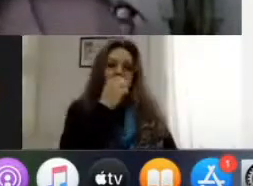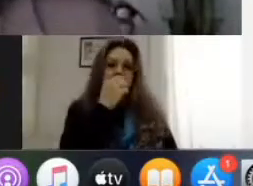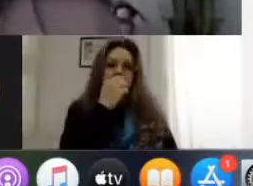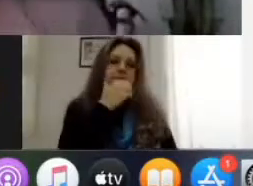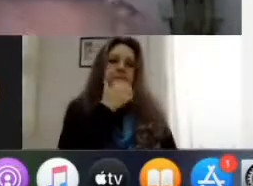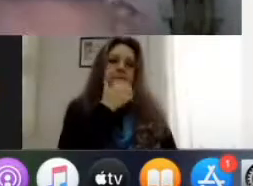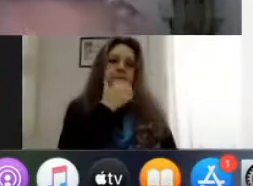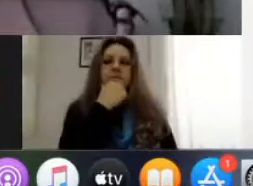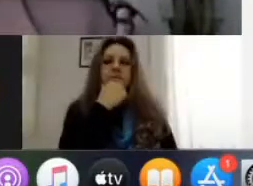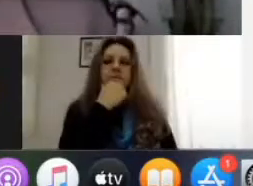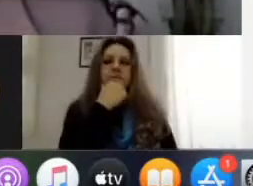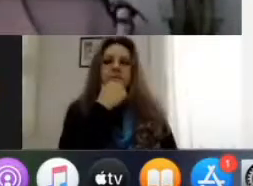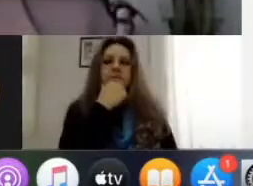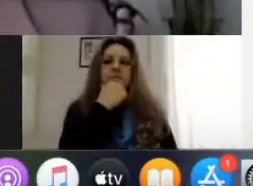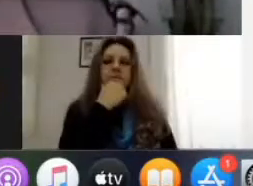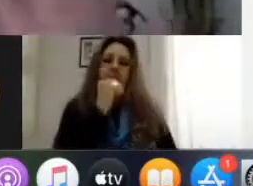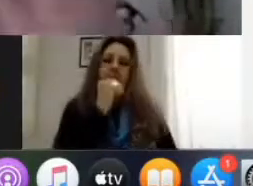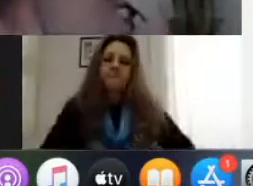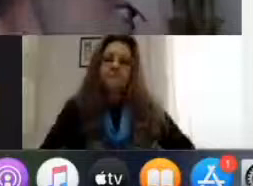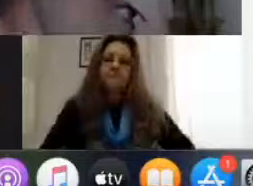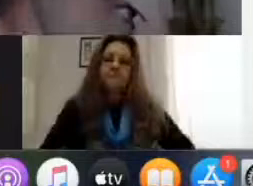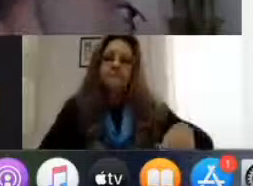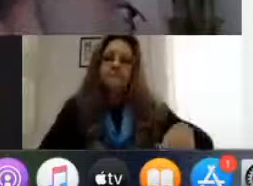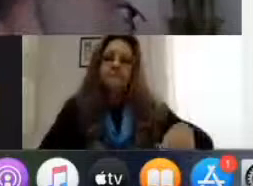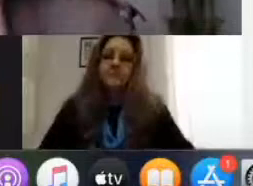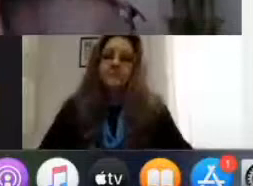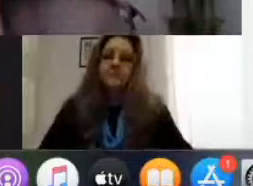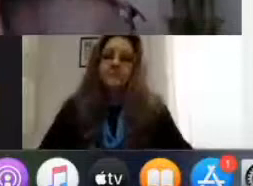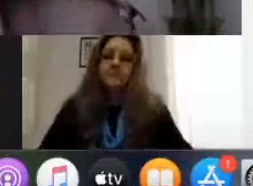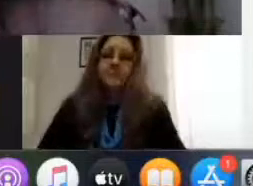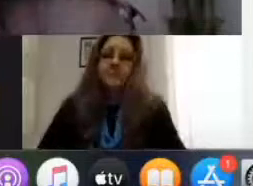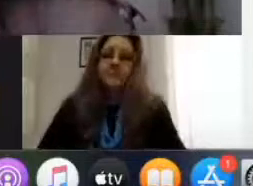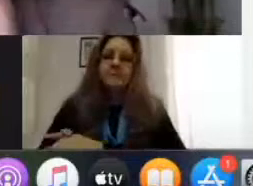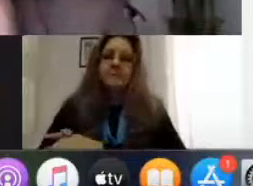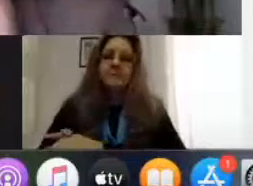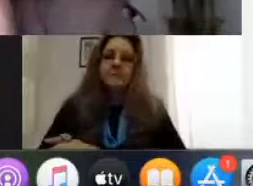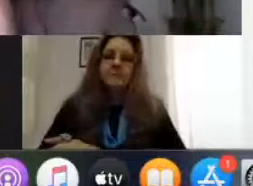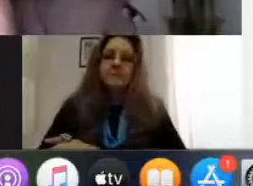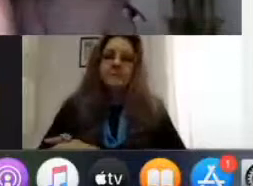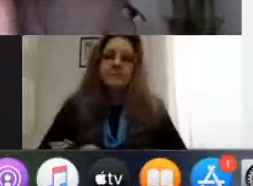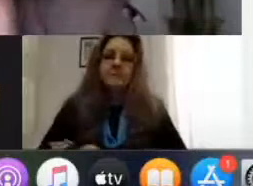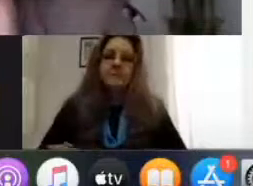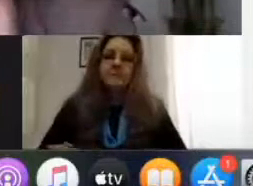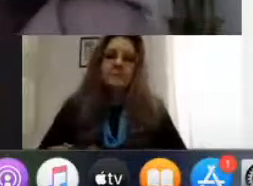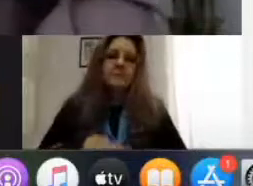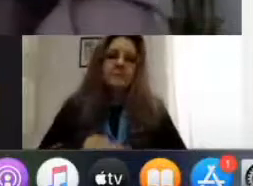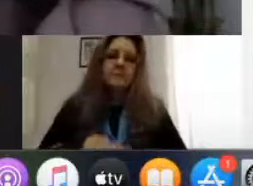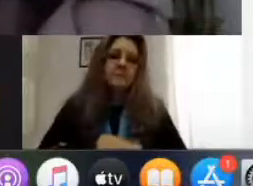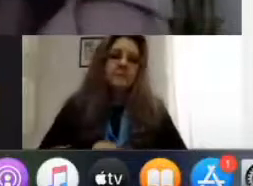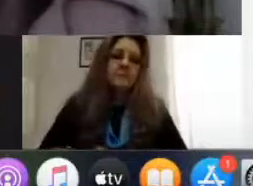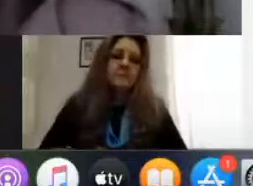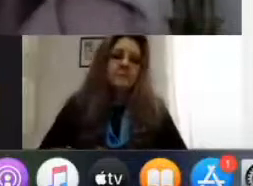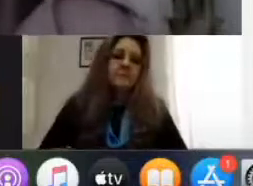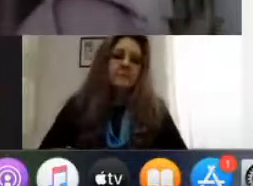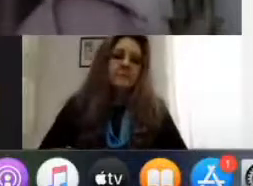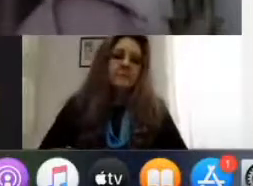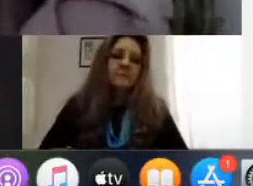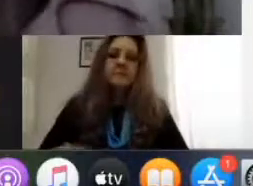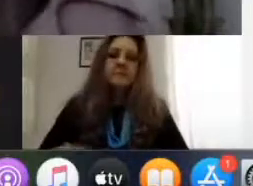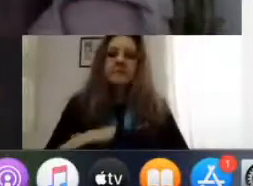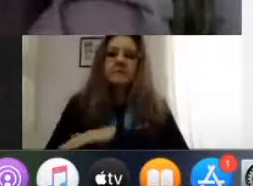que nasceu e foi criado no digital, né? Então, indo ao seu site, lendo o seu artigo